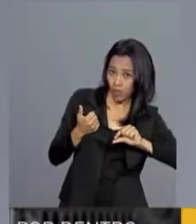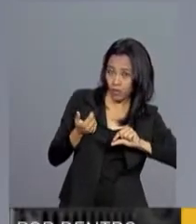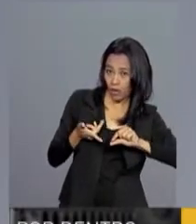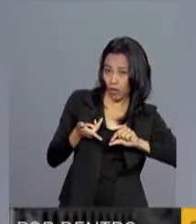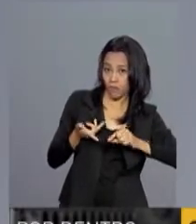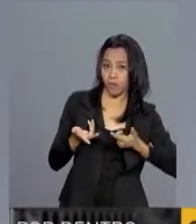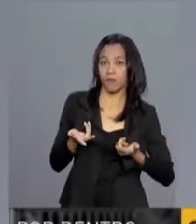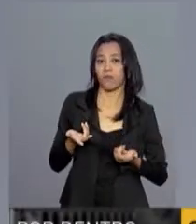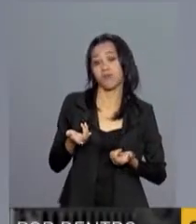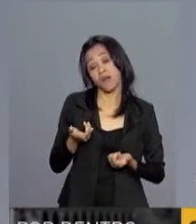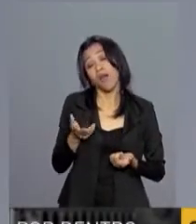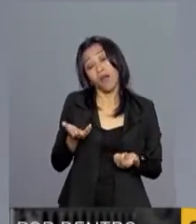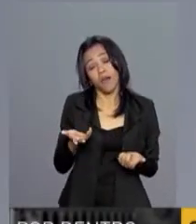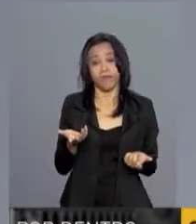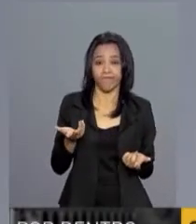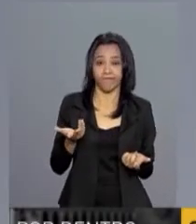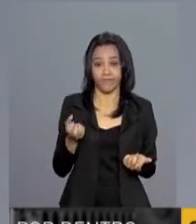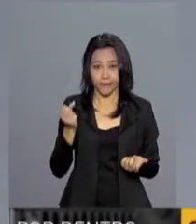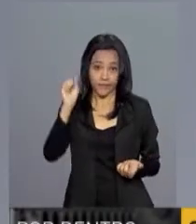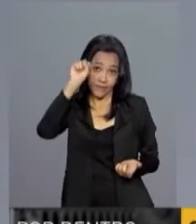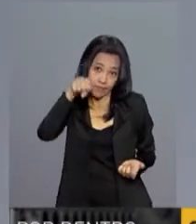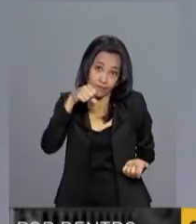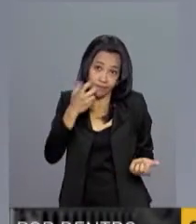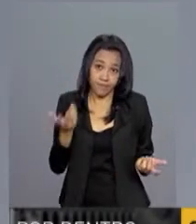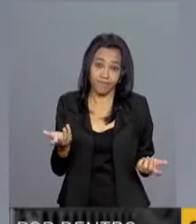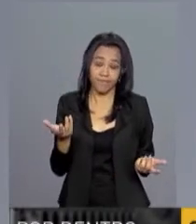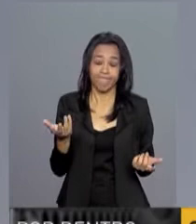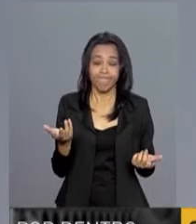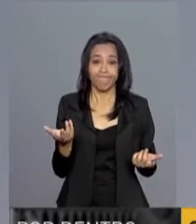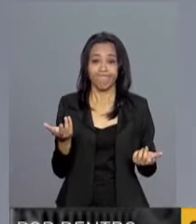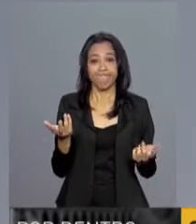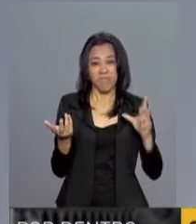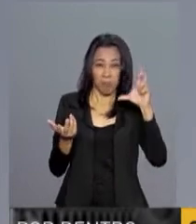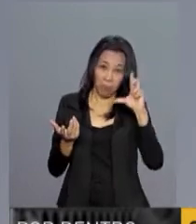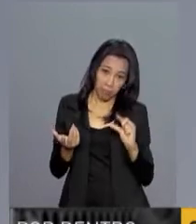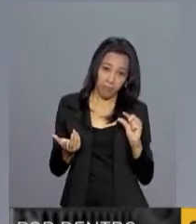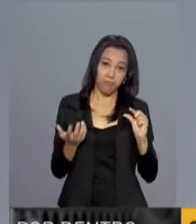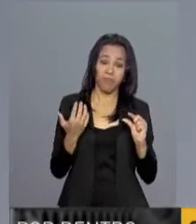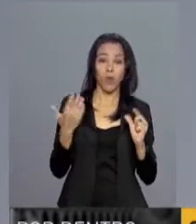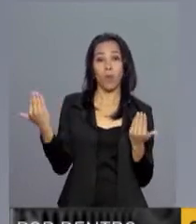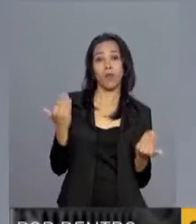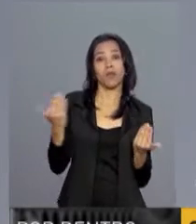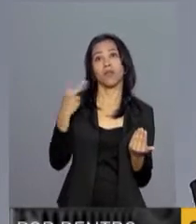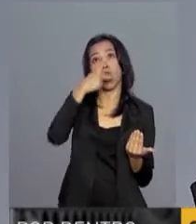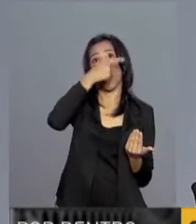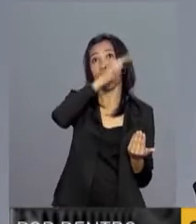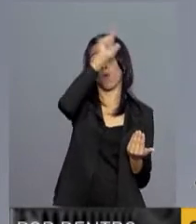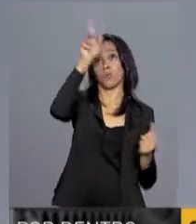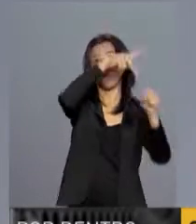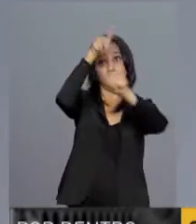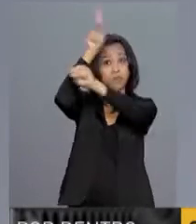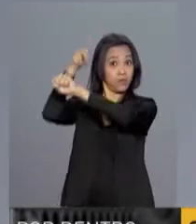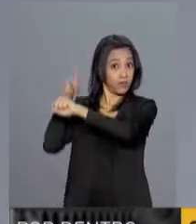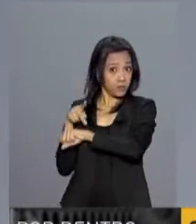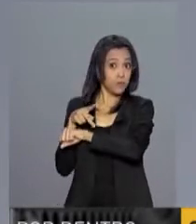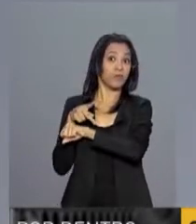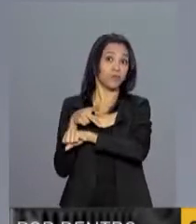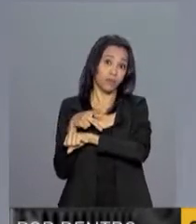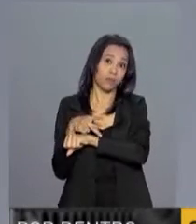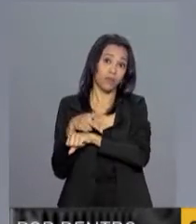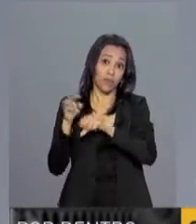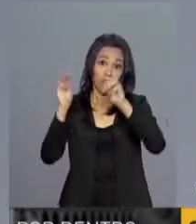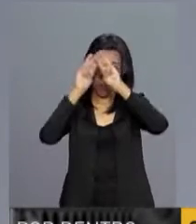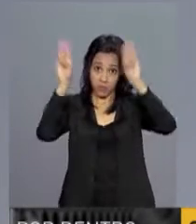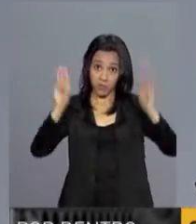de um lado sim nós estamos é é aqui né as pesquisas mostram que é um